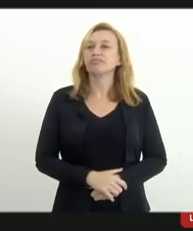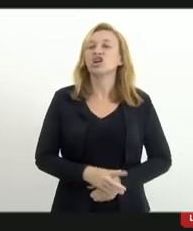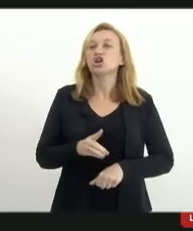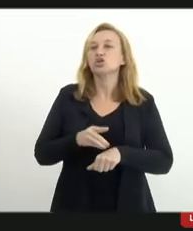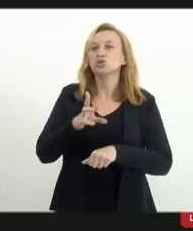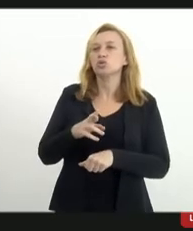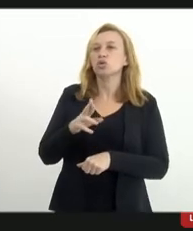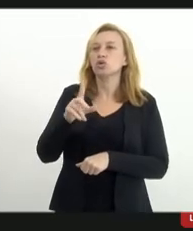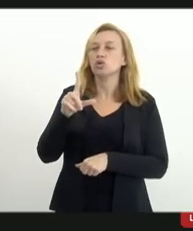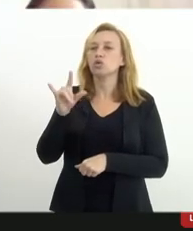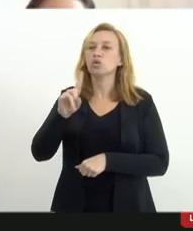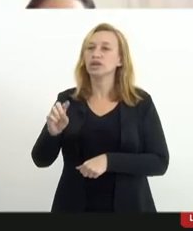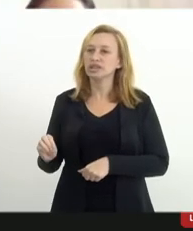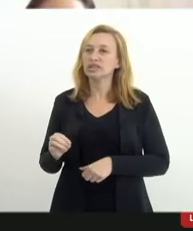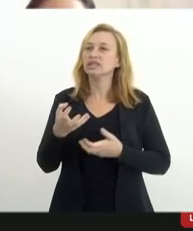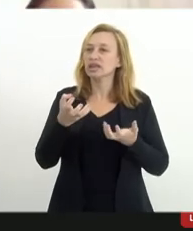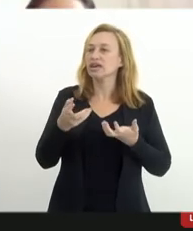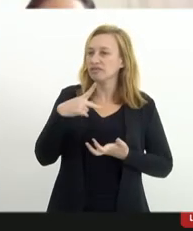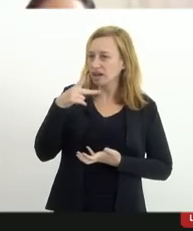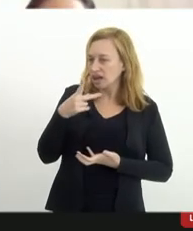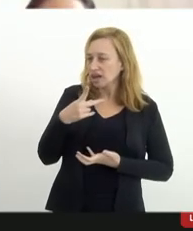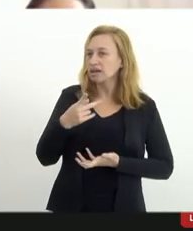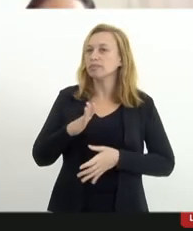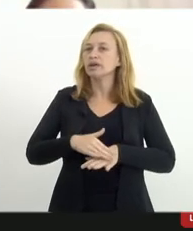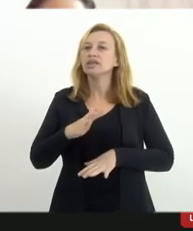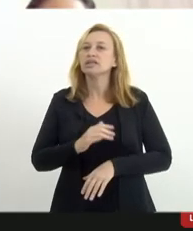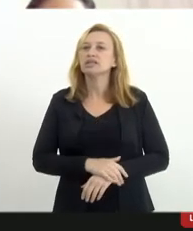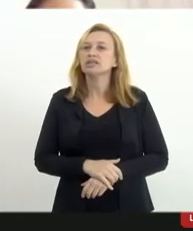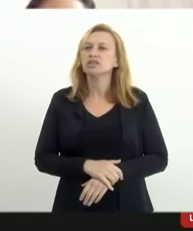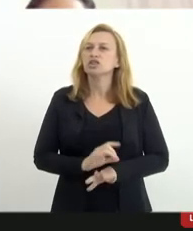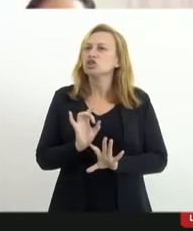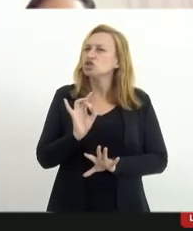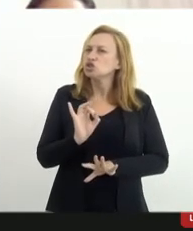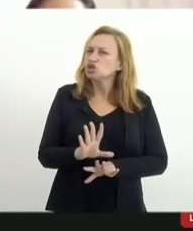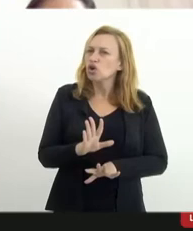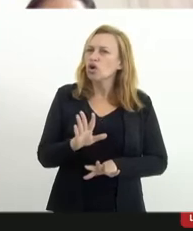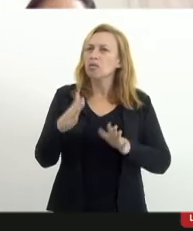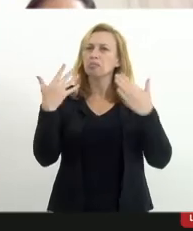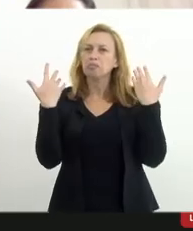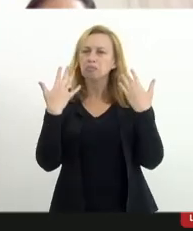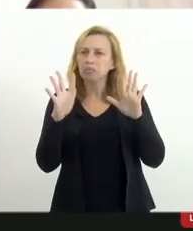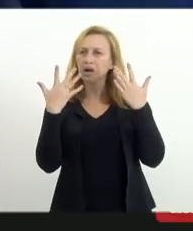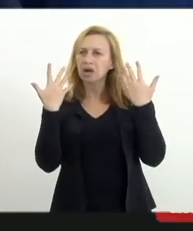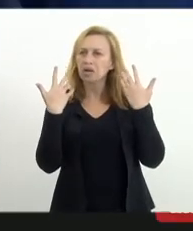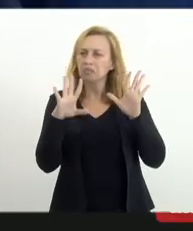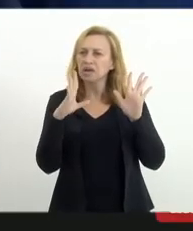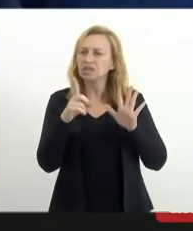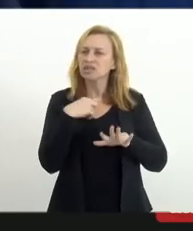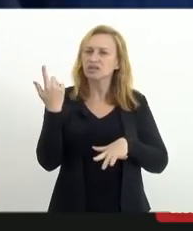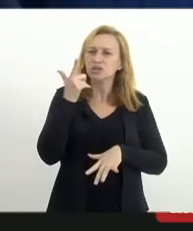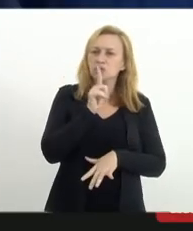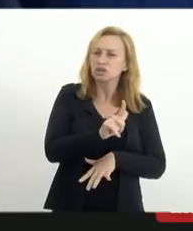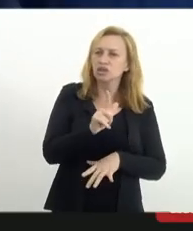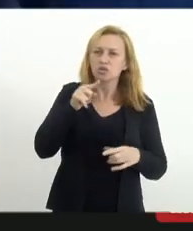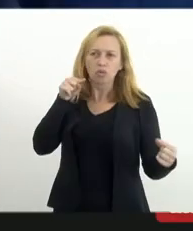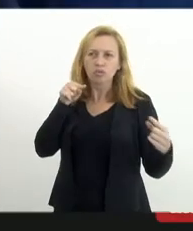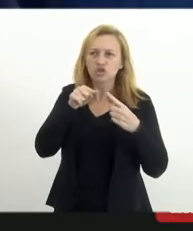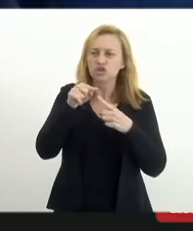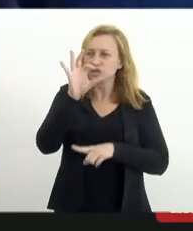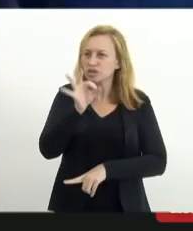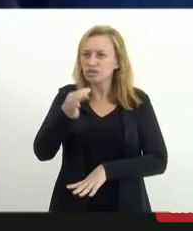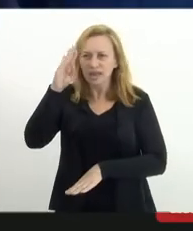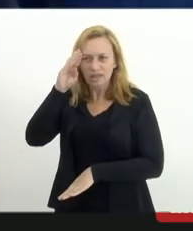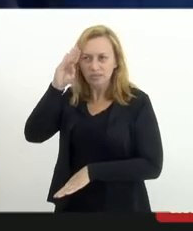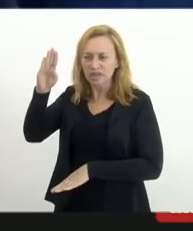Doutor Luiz Cláudio, o senhor quer fazer mais alguma observação? Apenas dar os parabéns, porque eu acho que nós estamos conseguindo um objetivo principal,